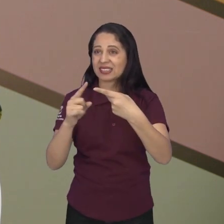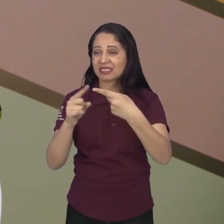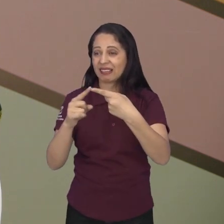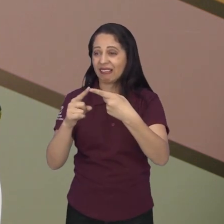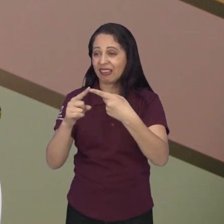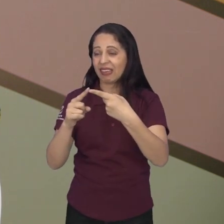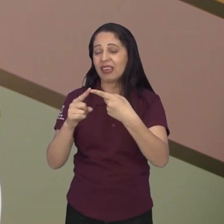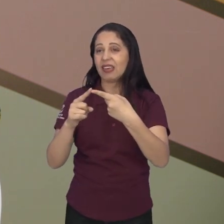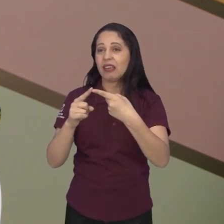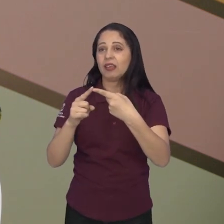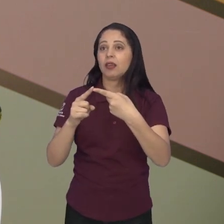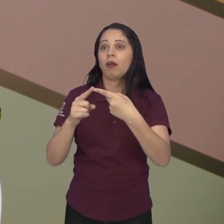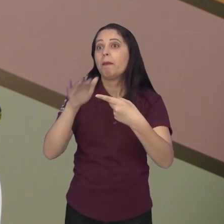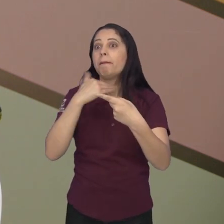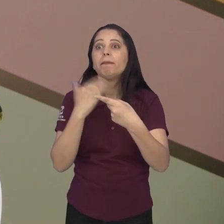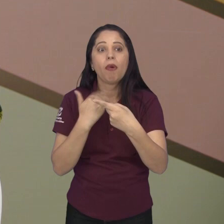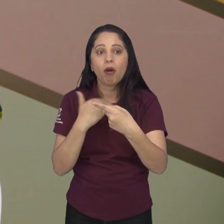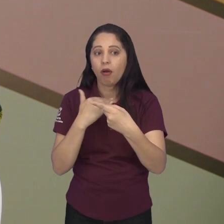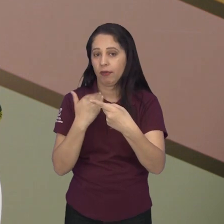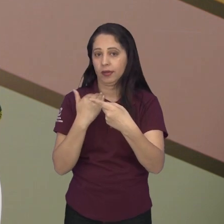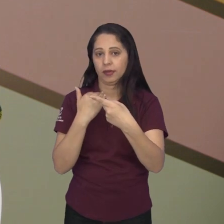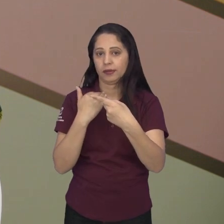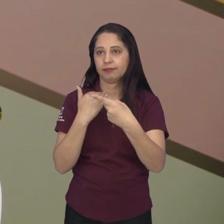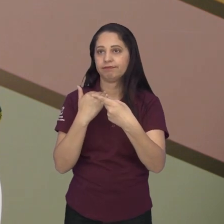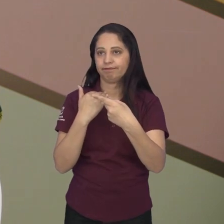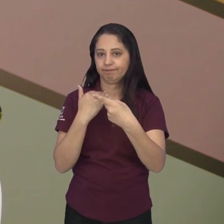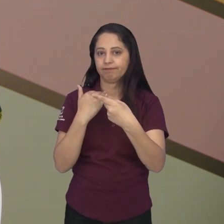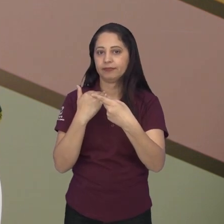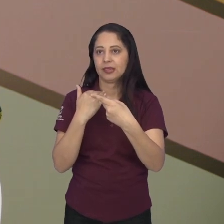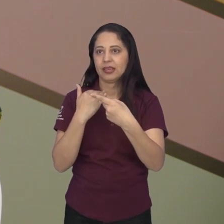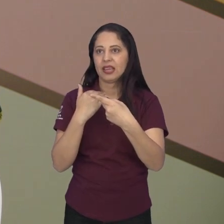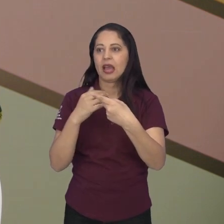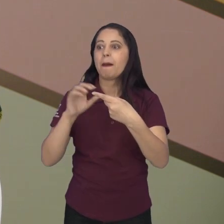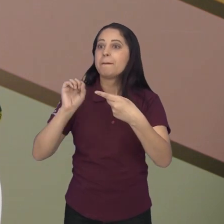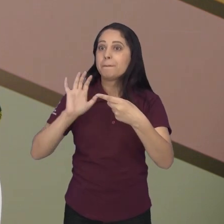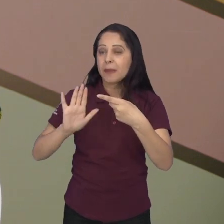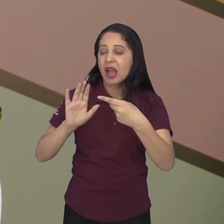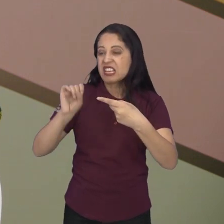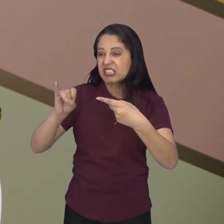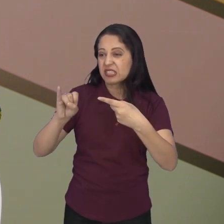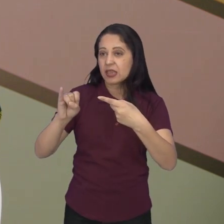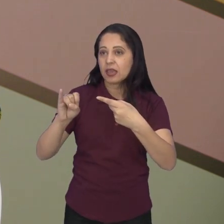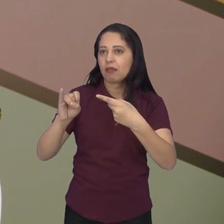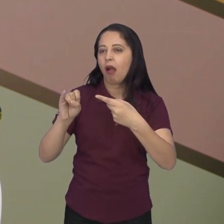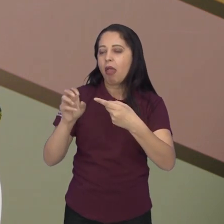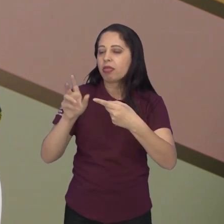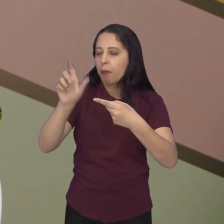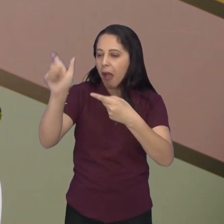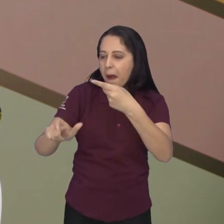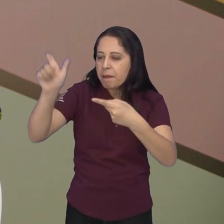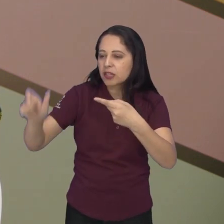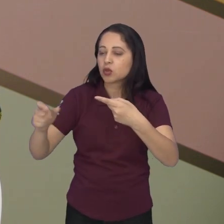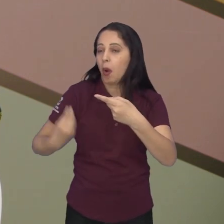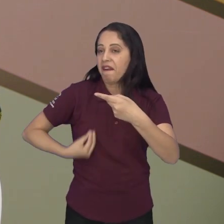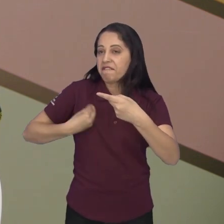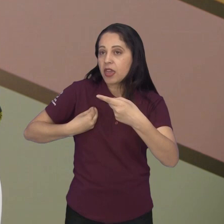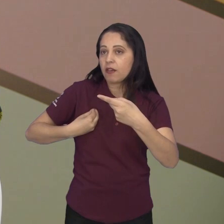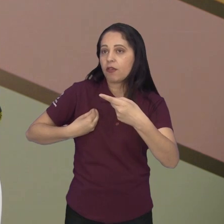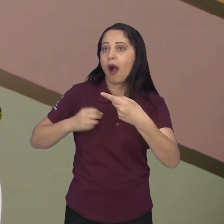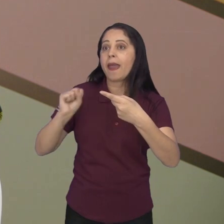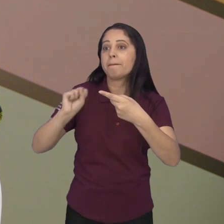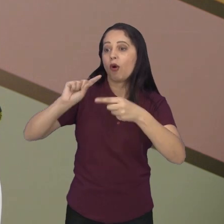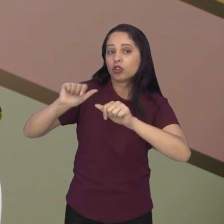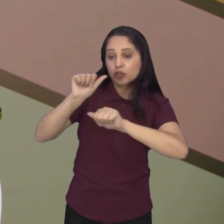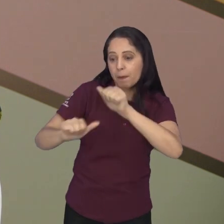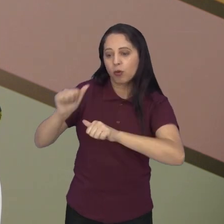eles acabam morrendo por outras causas. Todos evoluiriam para a fase de câncer do fígado, esse câncer específico, né?